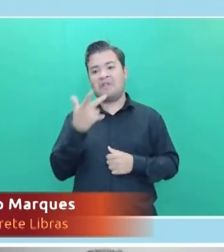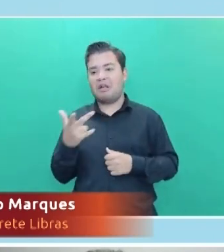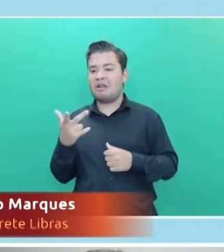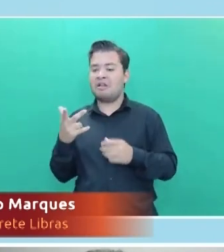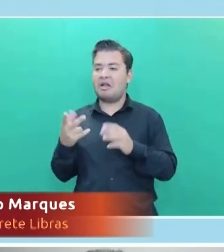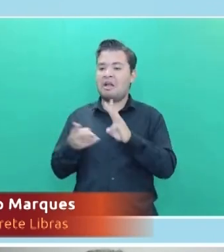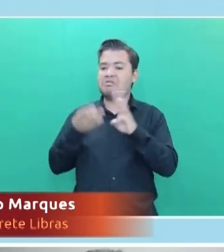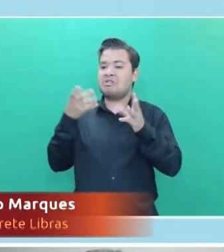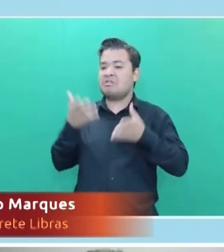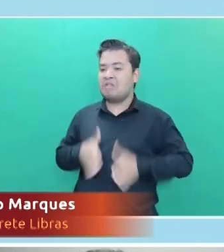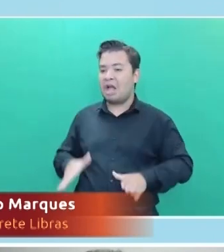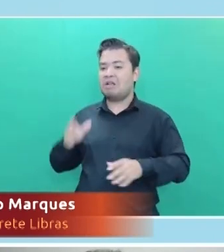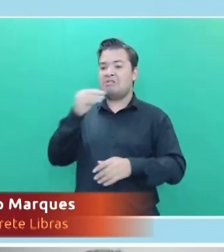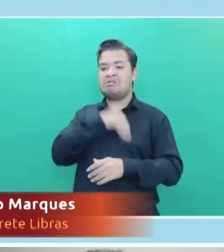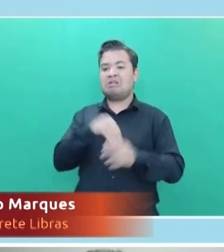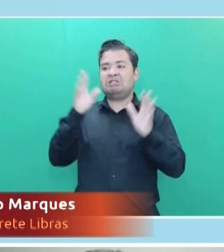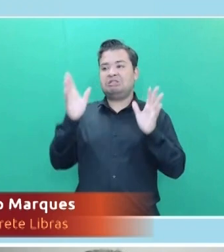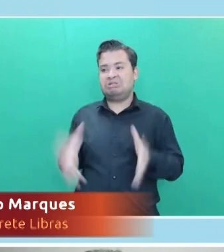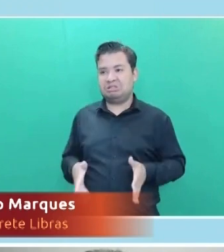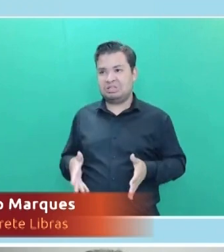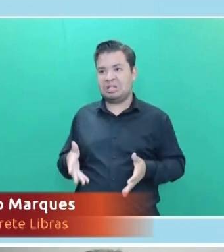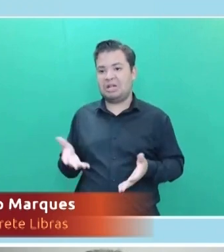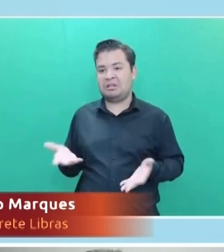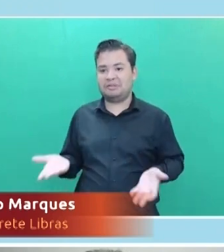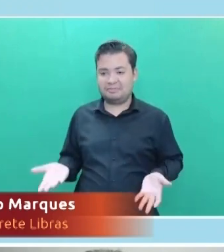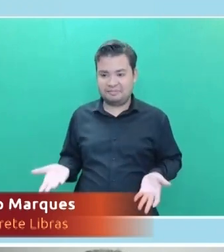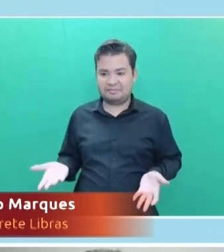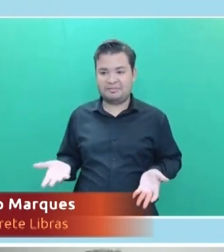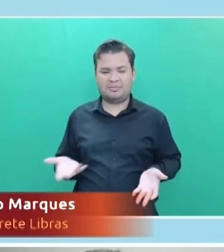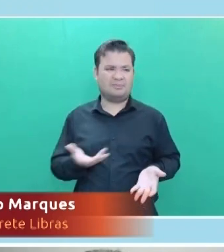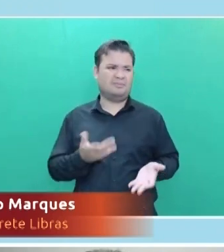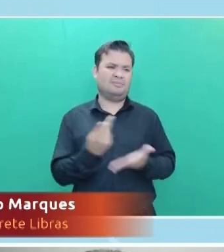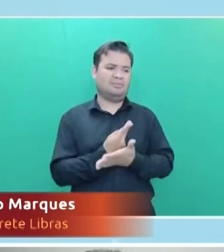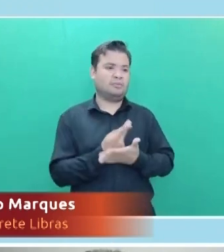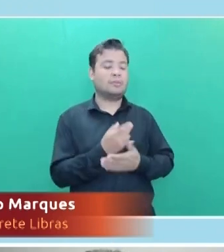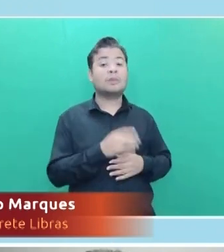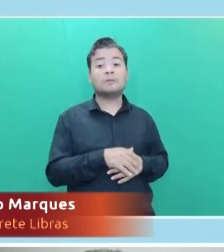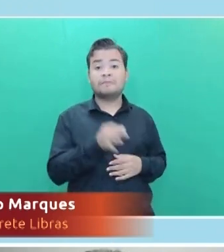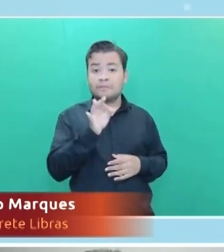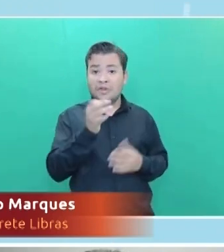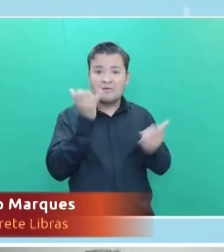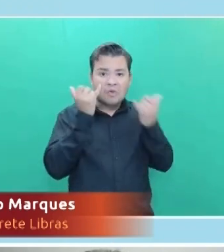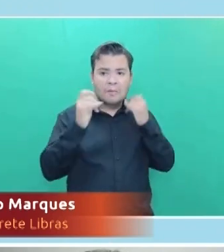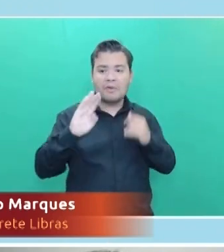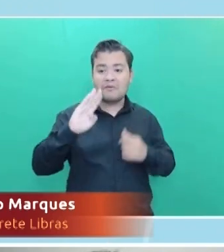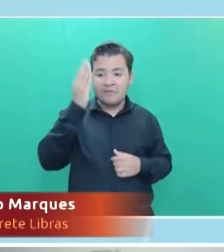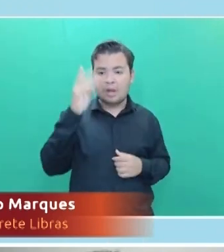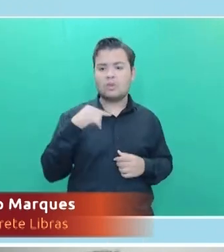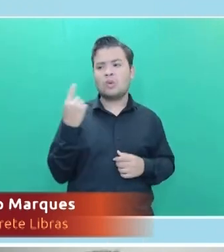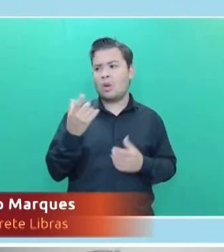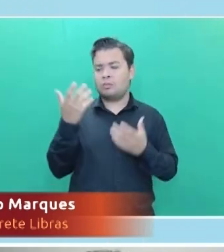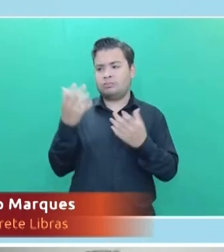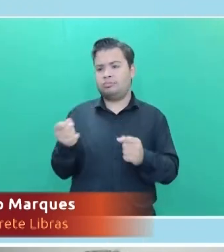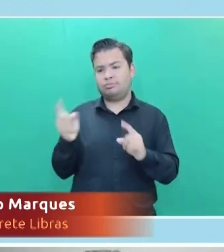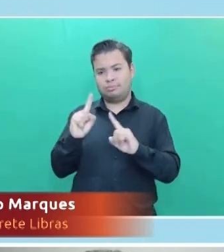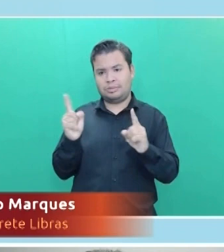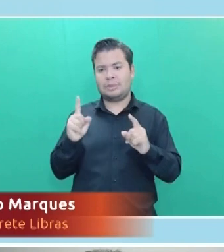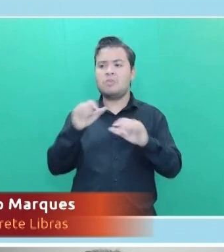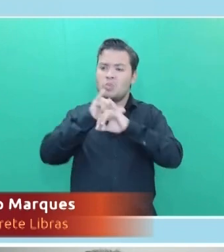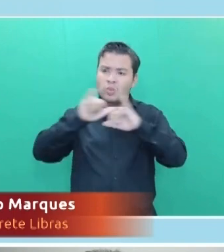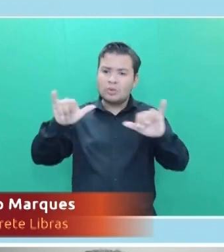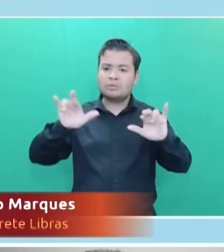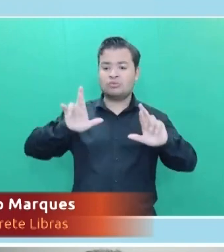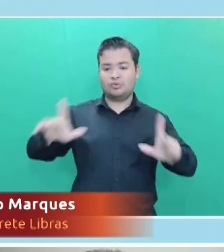dinheiro. A gente está Então, aqui assim, também para muitas vezes, acabar com essas informações falsas também, né? então,